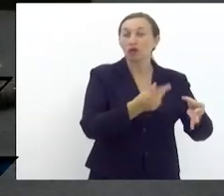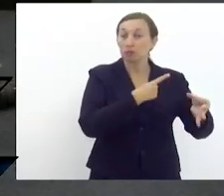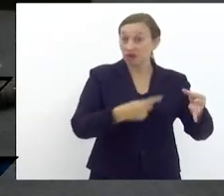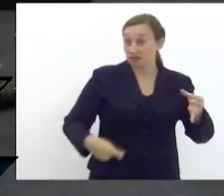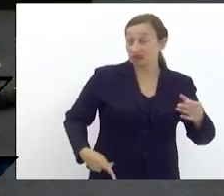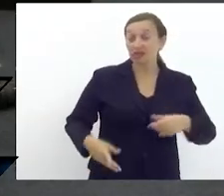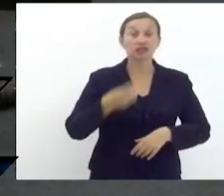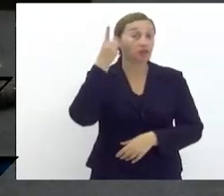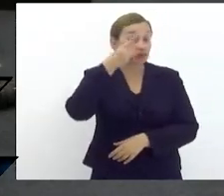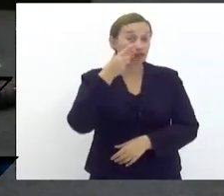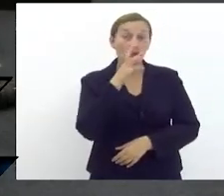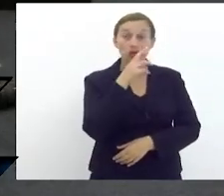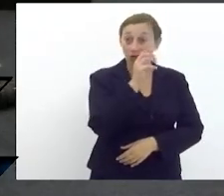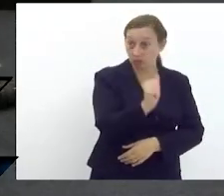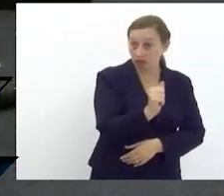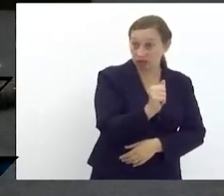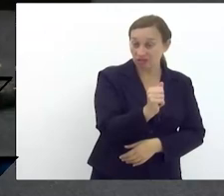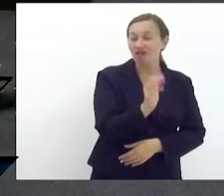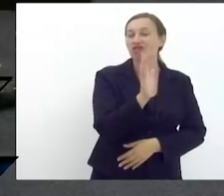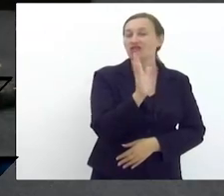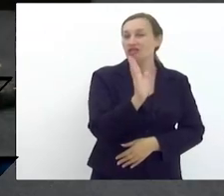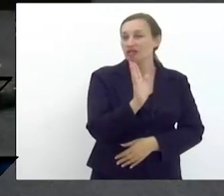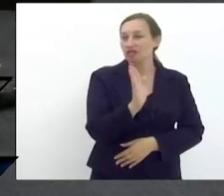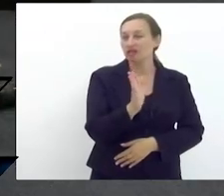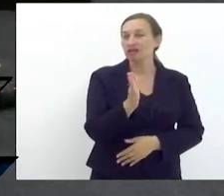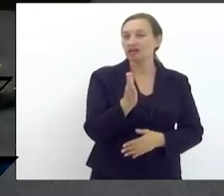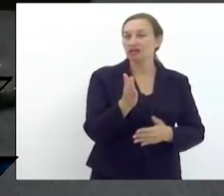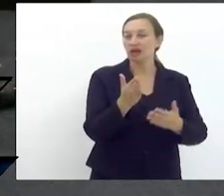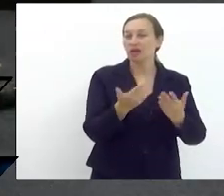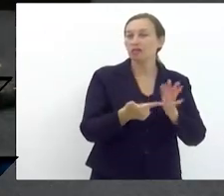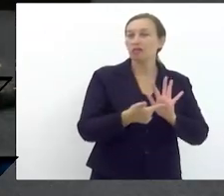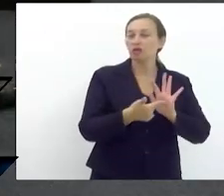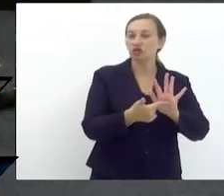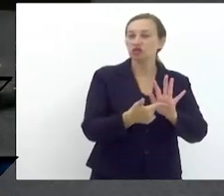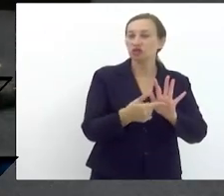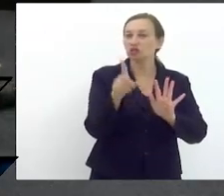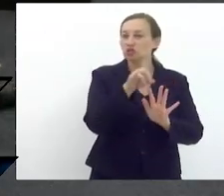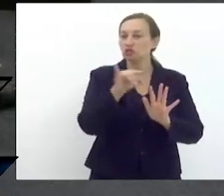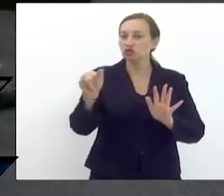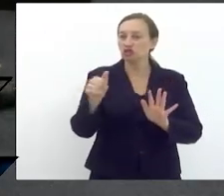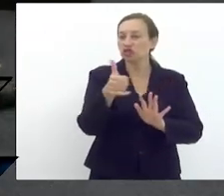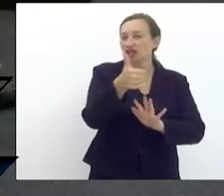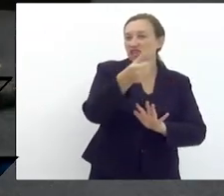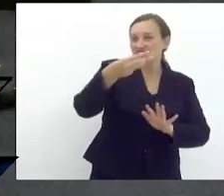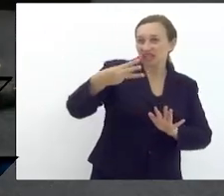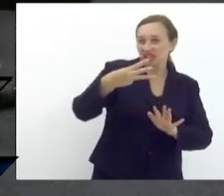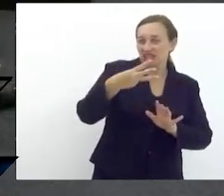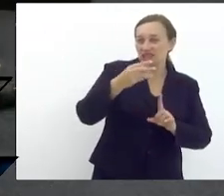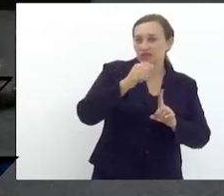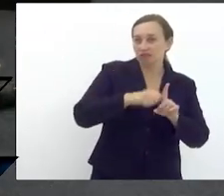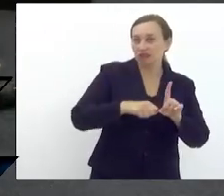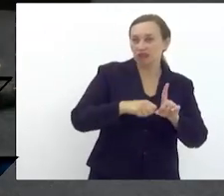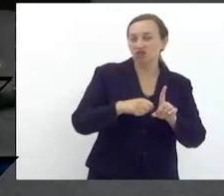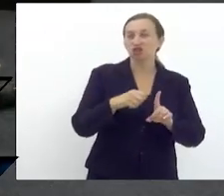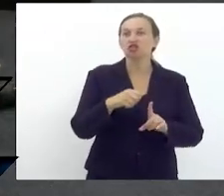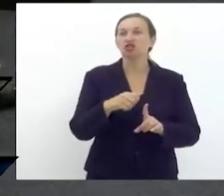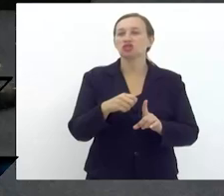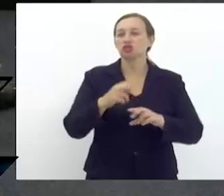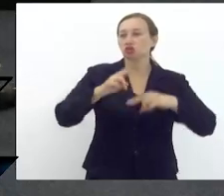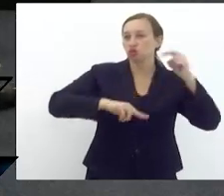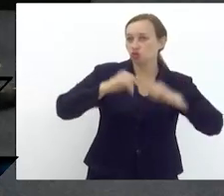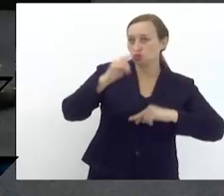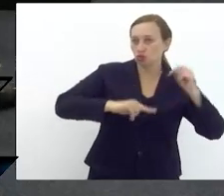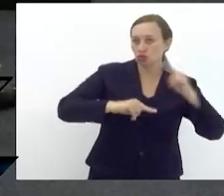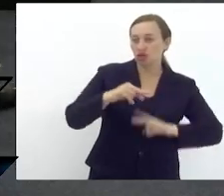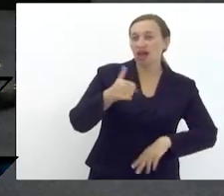Presidente Deputado Rodrigo Amorim vai estar apresentando a data do dia 13/06 às 10 horas da manhã para que a gente